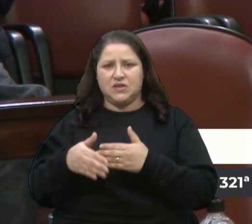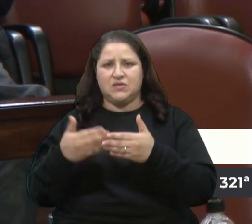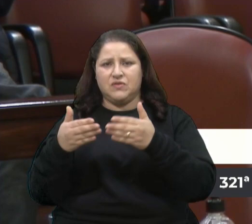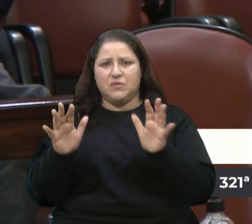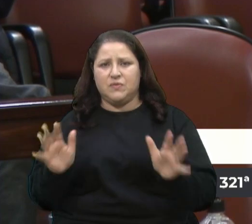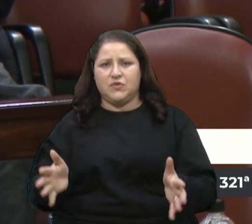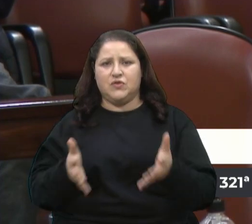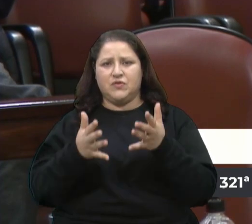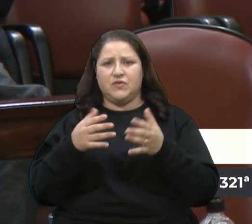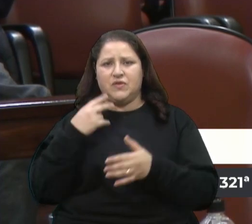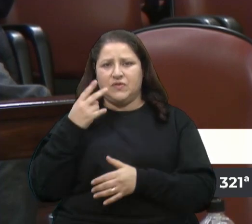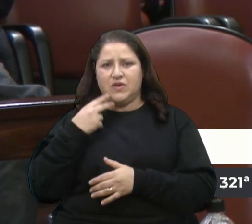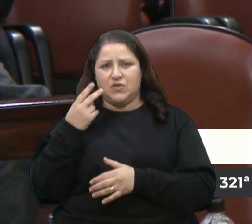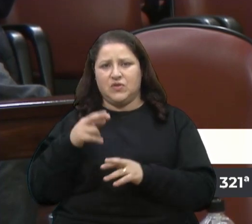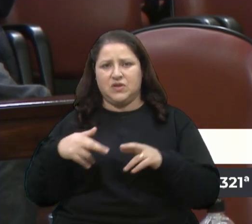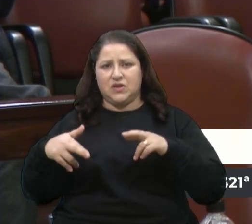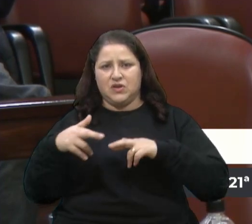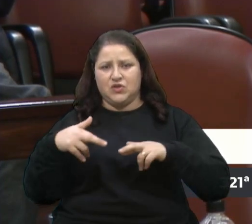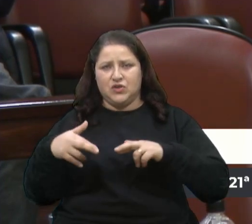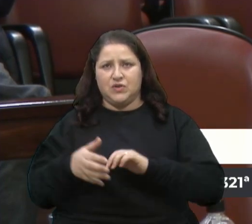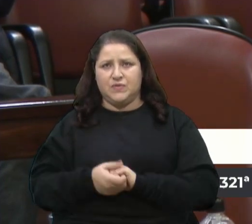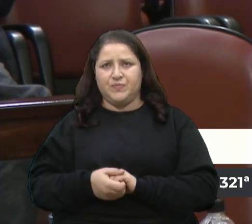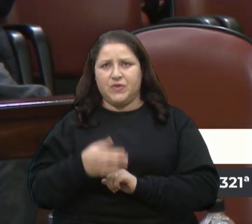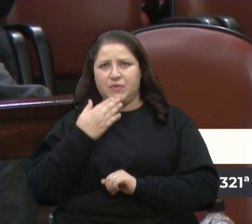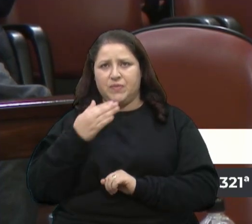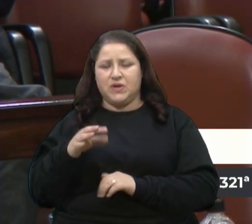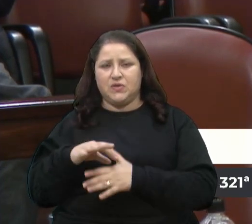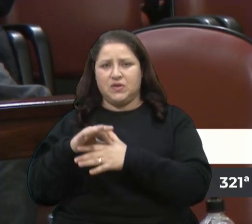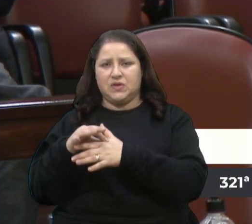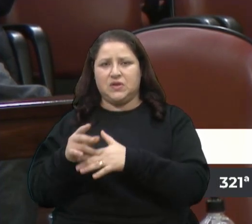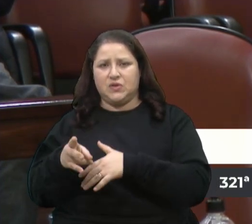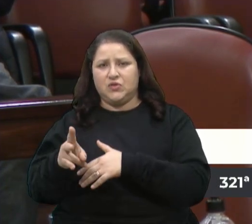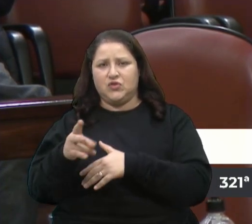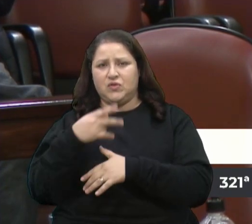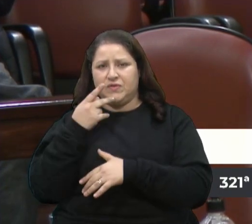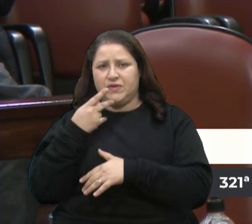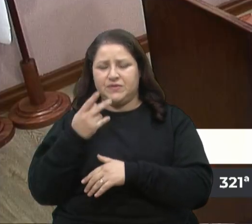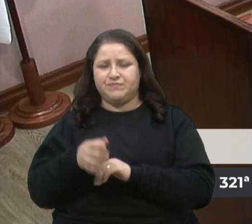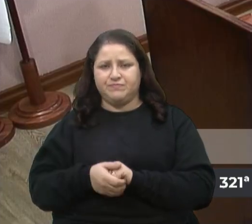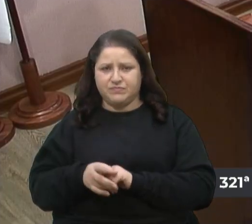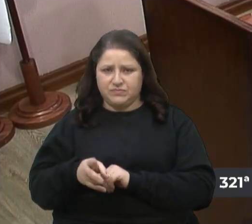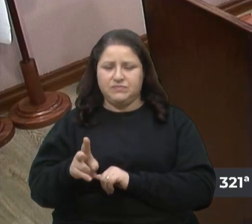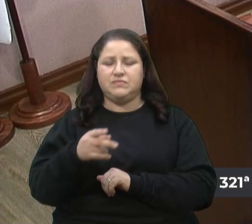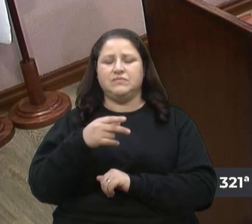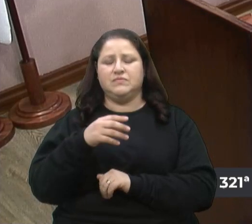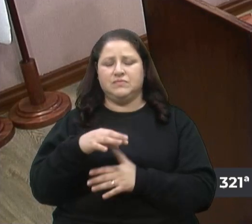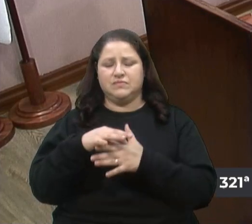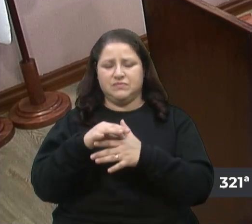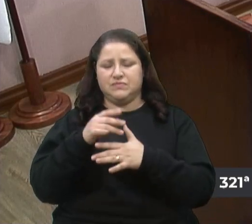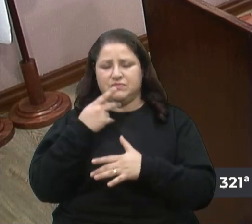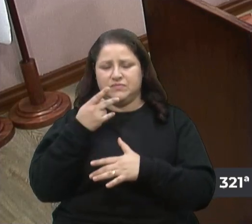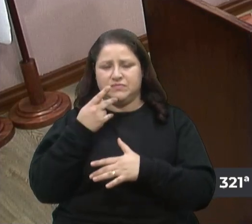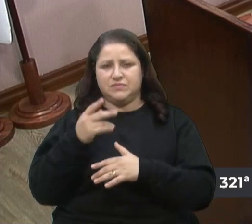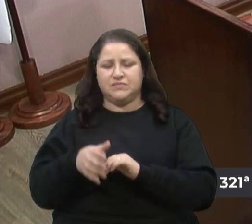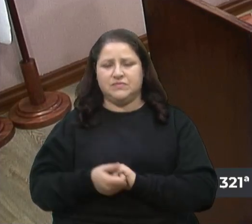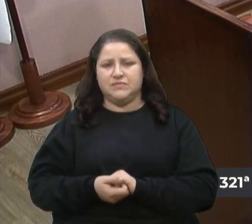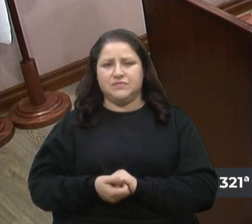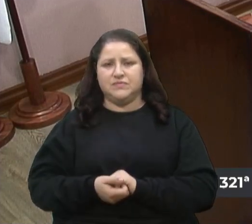os vereadores da região. Eu peço a declaração de líder para continuar, presidente. Segue a declaração de líder. Mas,